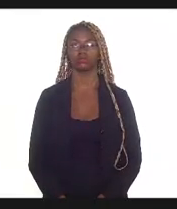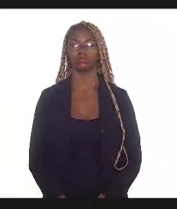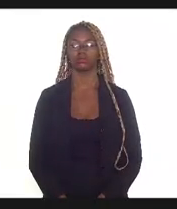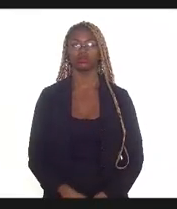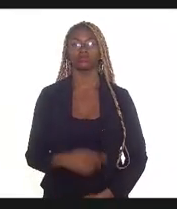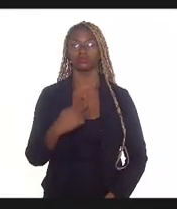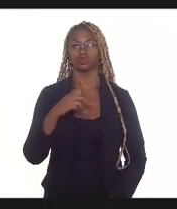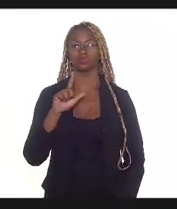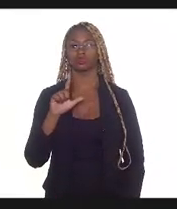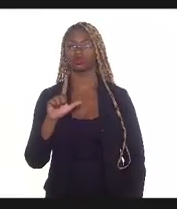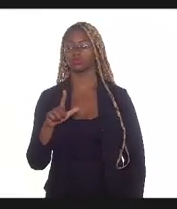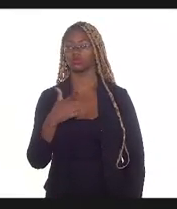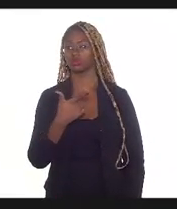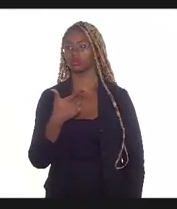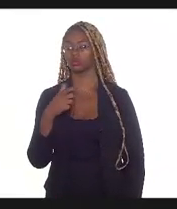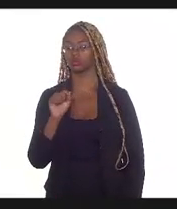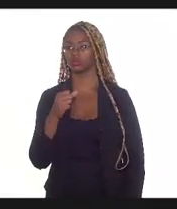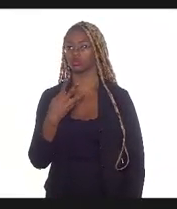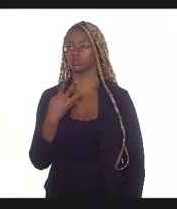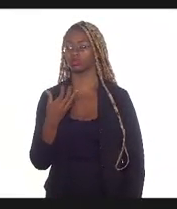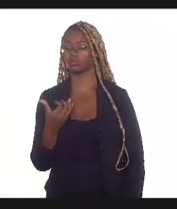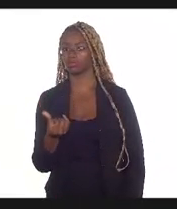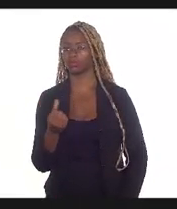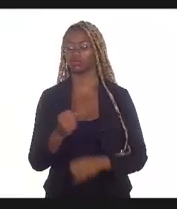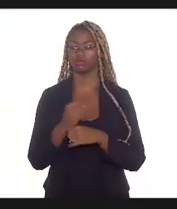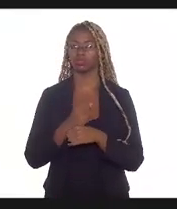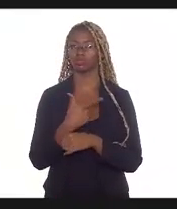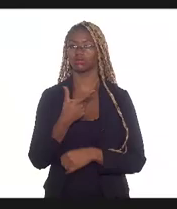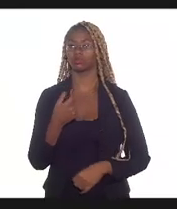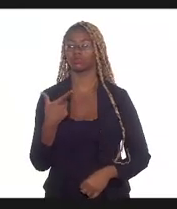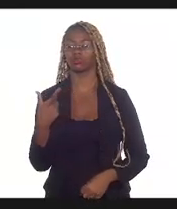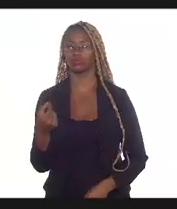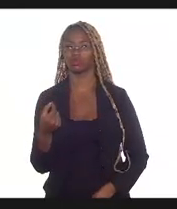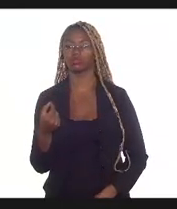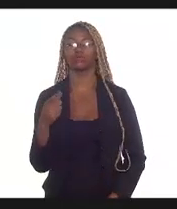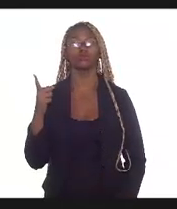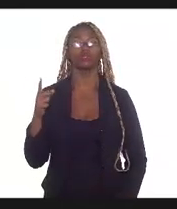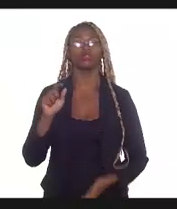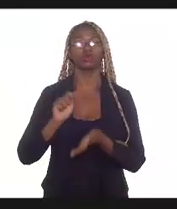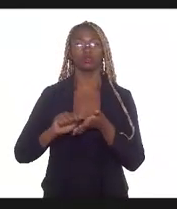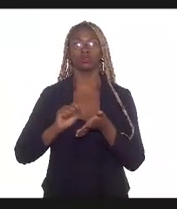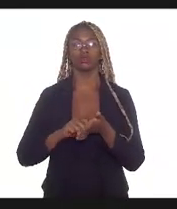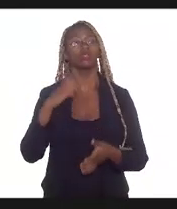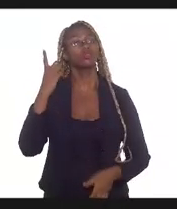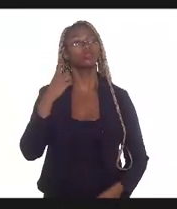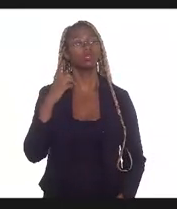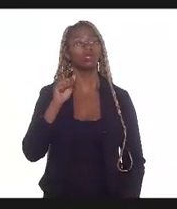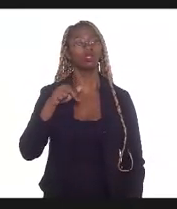Projeto de lei 2846/2020, autoria do deputado Anderson Moraes.